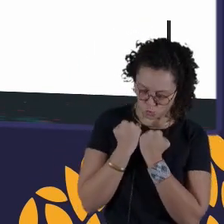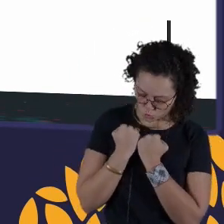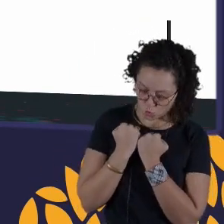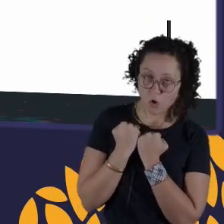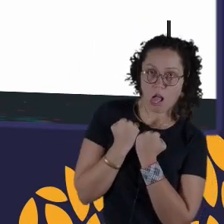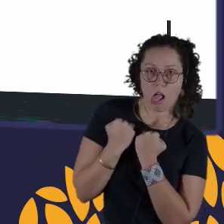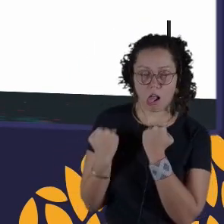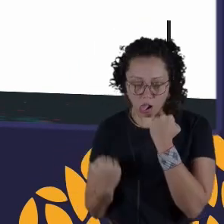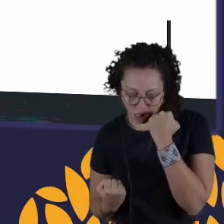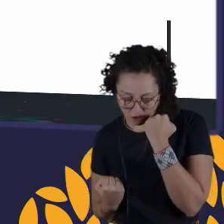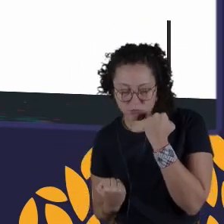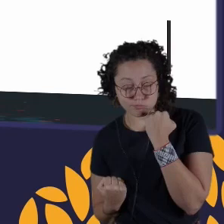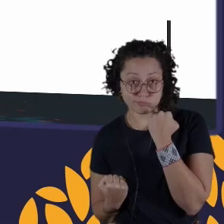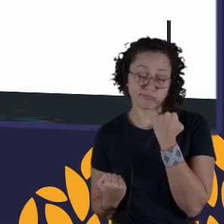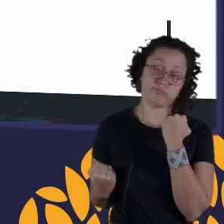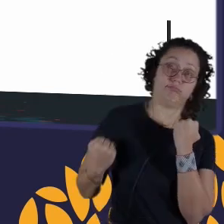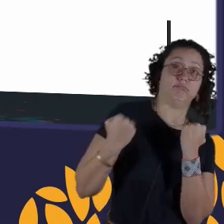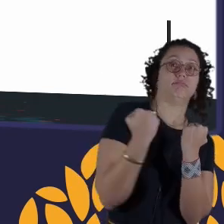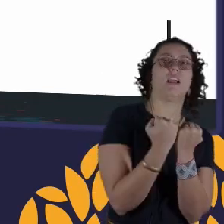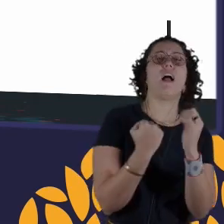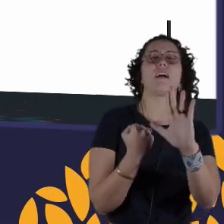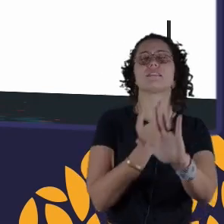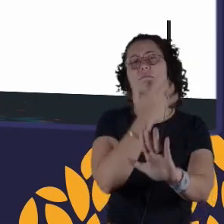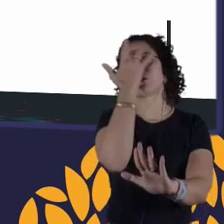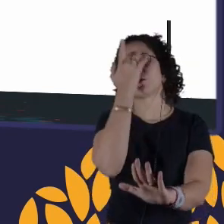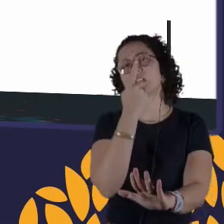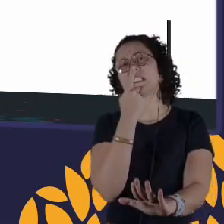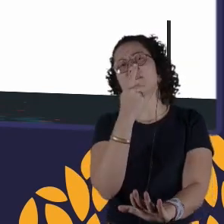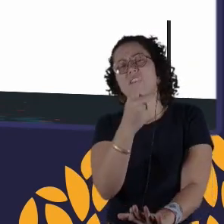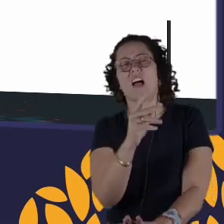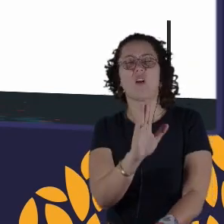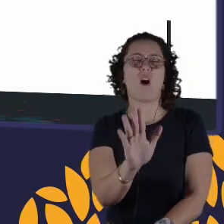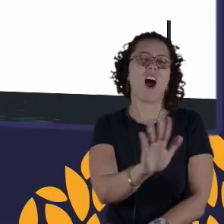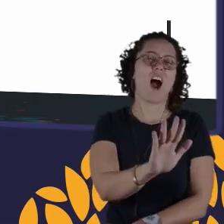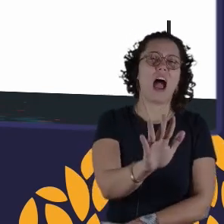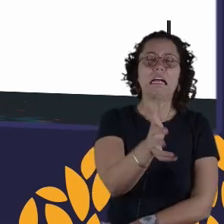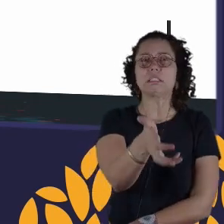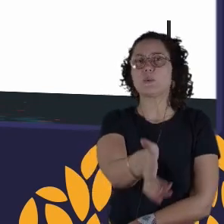Imunodepressores, gente, digo por isso porque muitas pessoas dizem, ai, não quero tomar